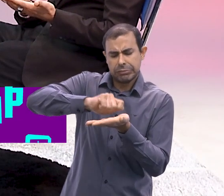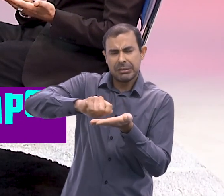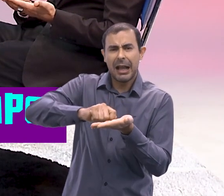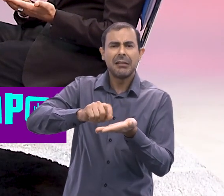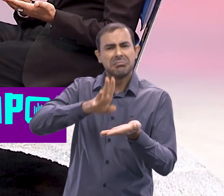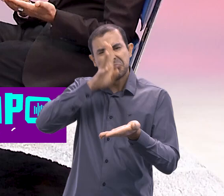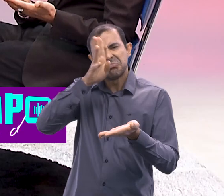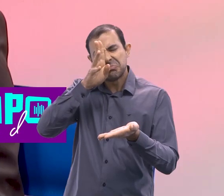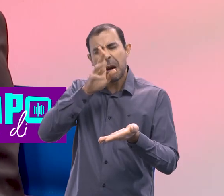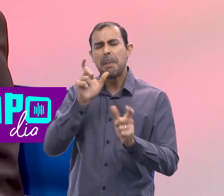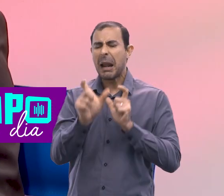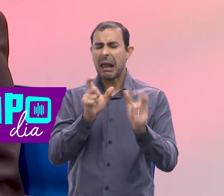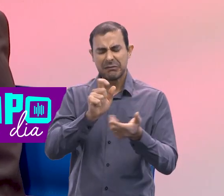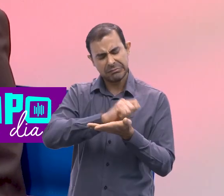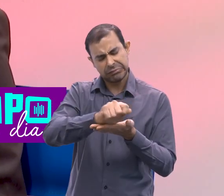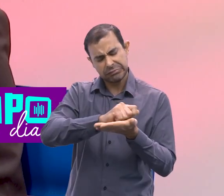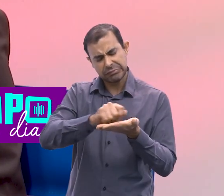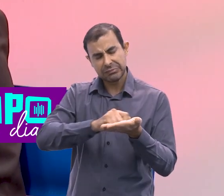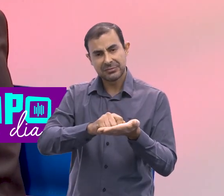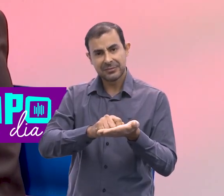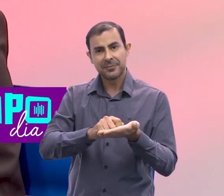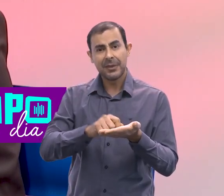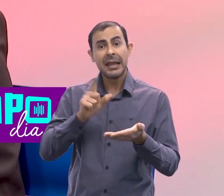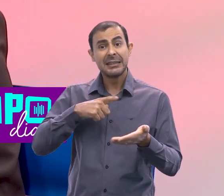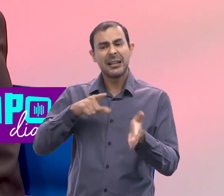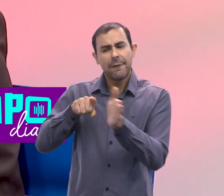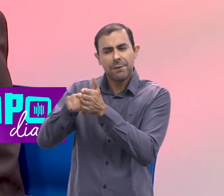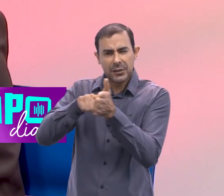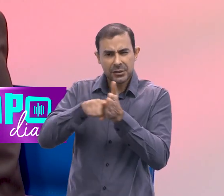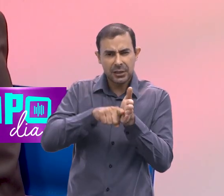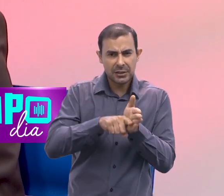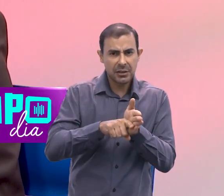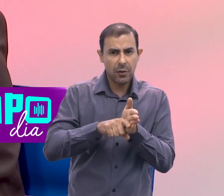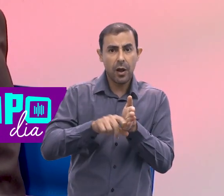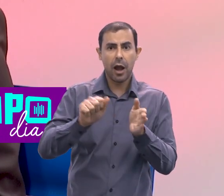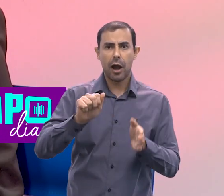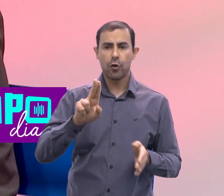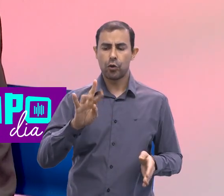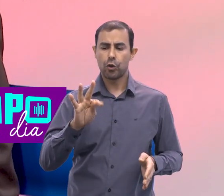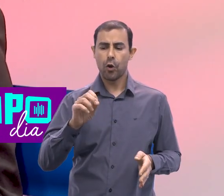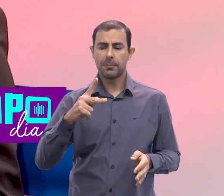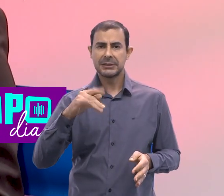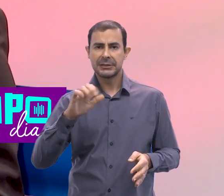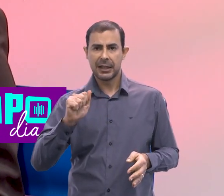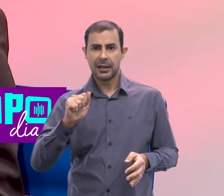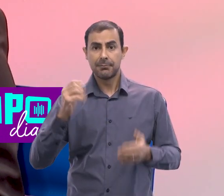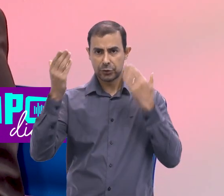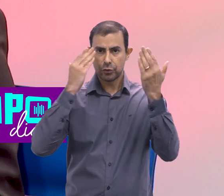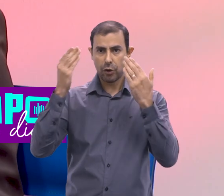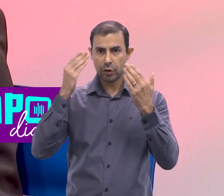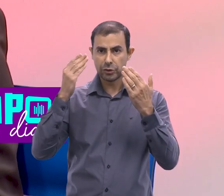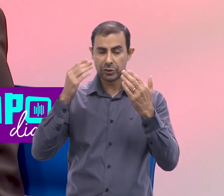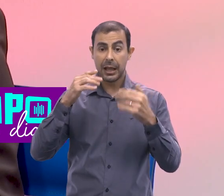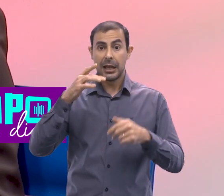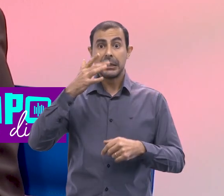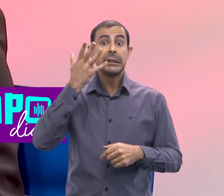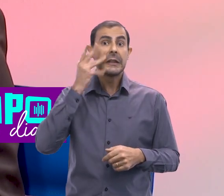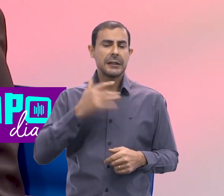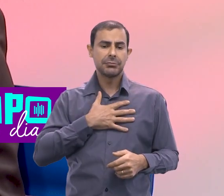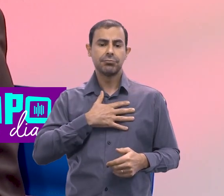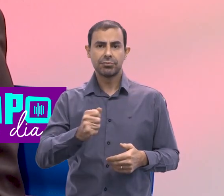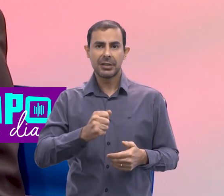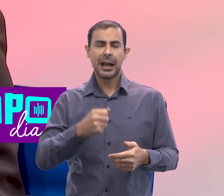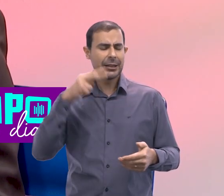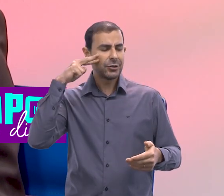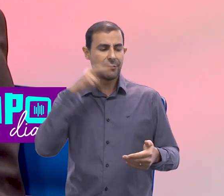e expressar sentimentos e emoções. Em autópsia psicológica, investigação de criança e adolescente que comete suicídio, é muito comum